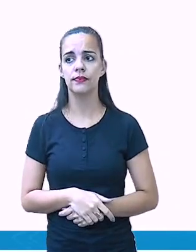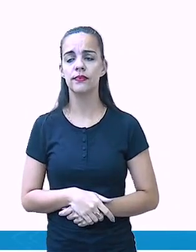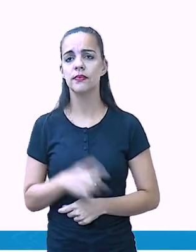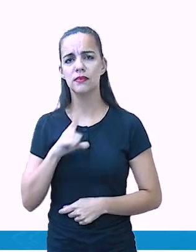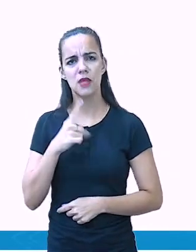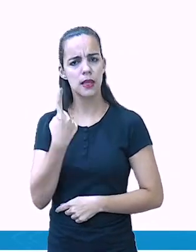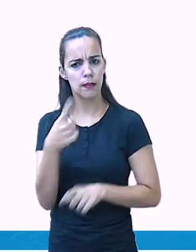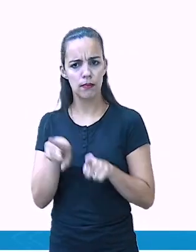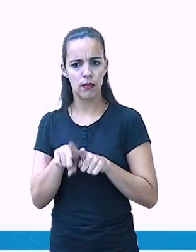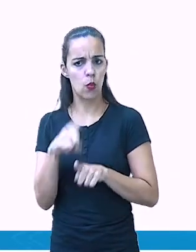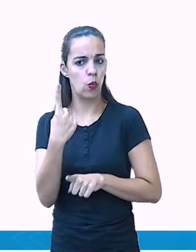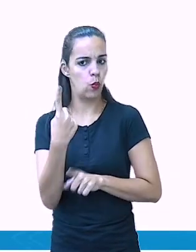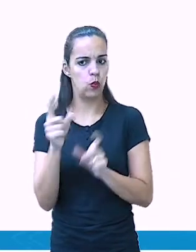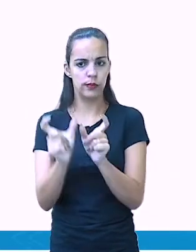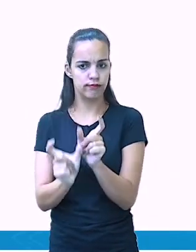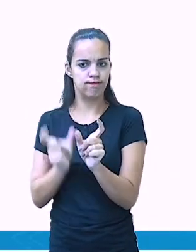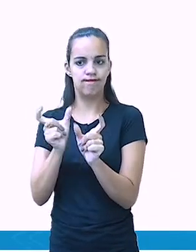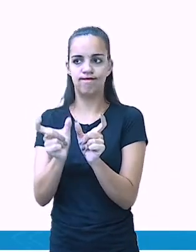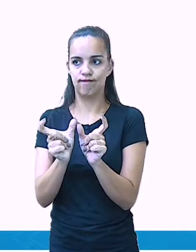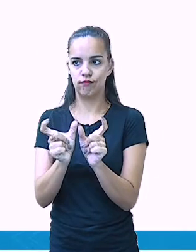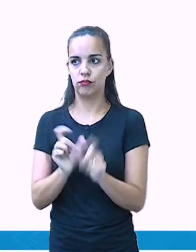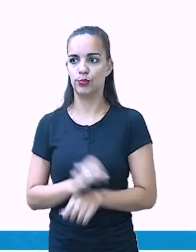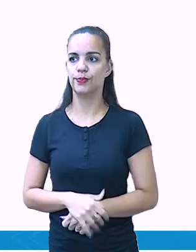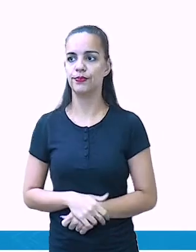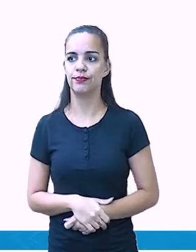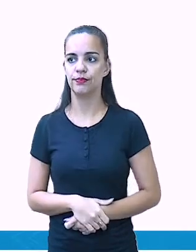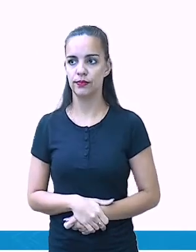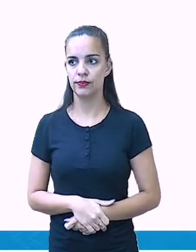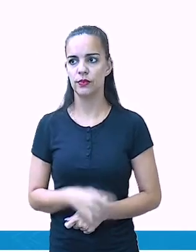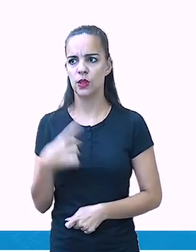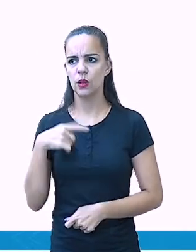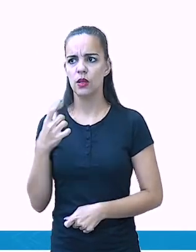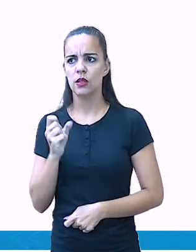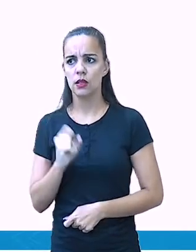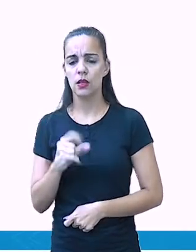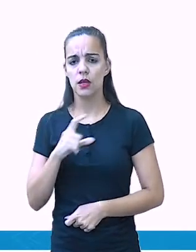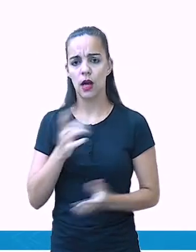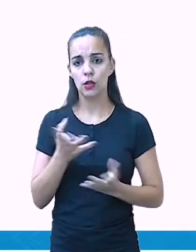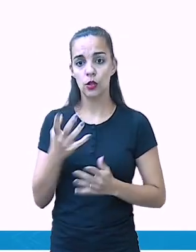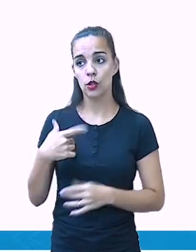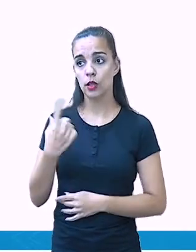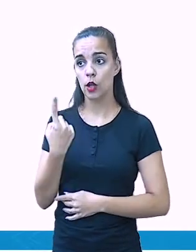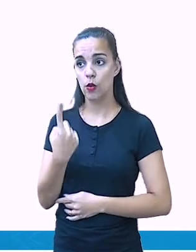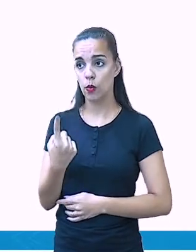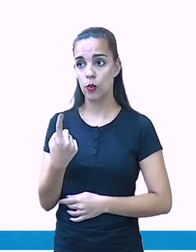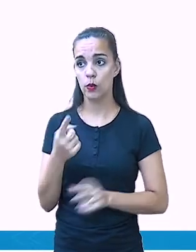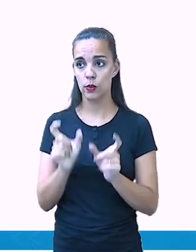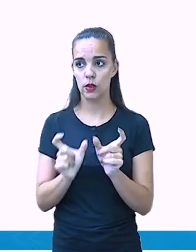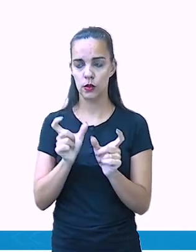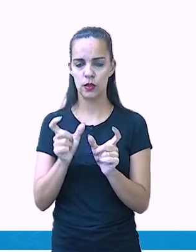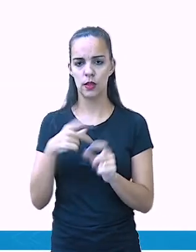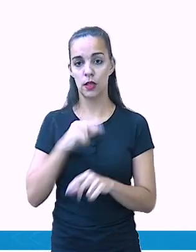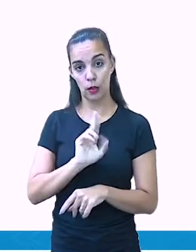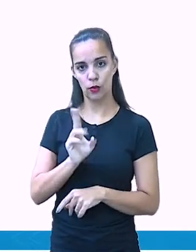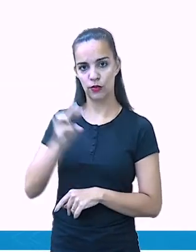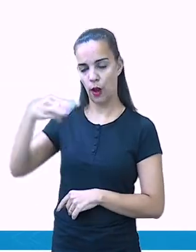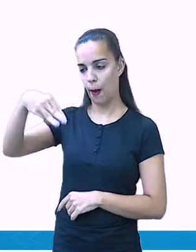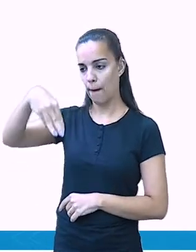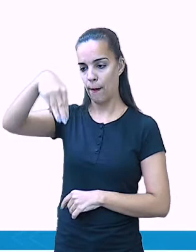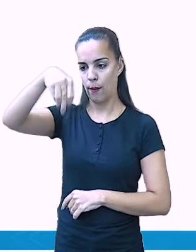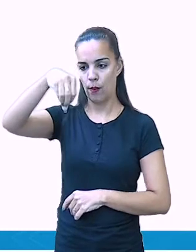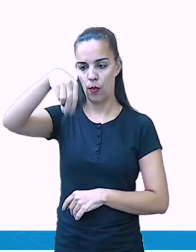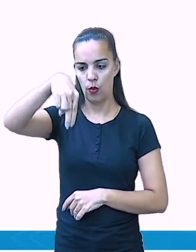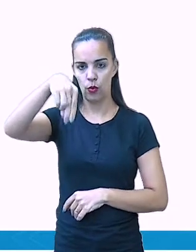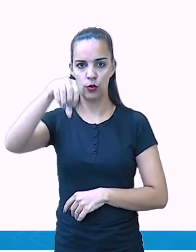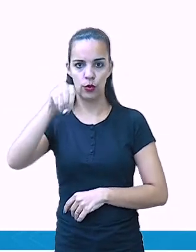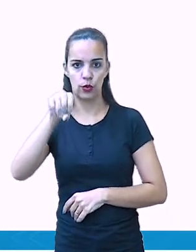só. Então, essas palavras que são compostas por somente uma sílaba são chamadas de monossílabas,